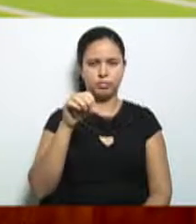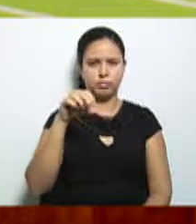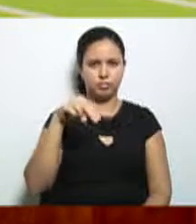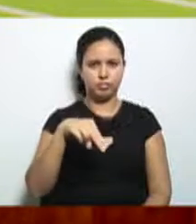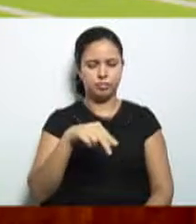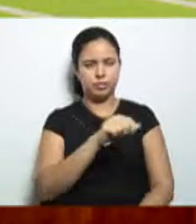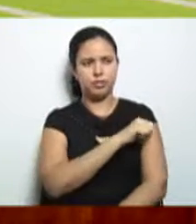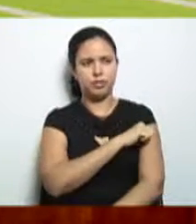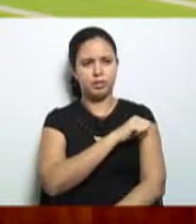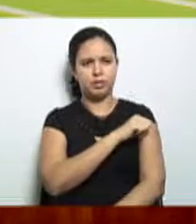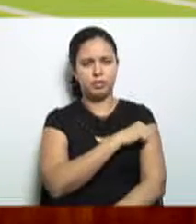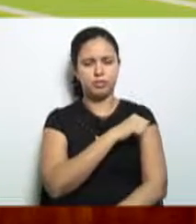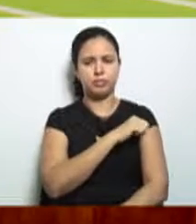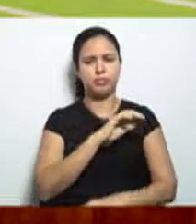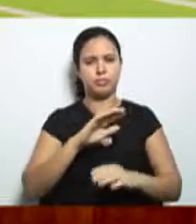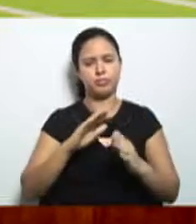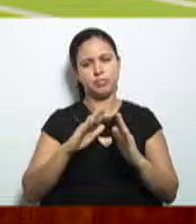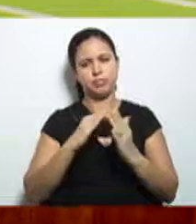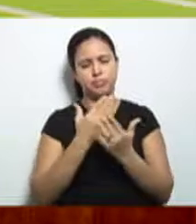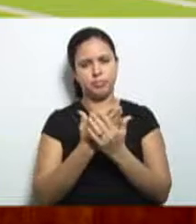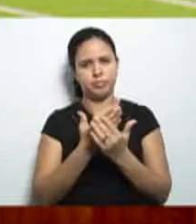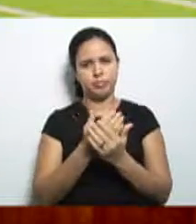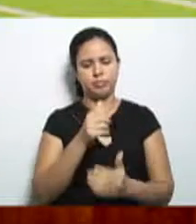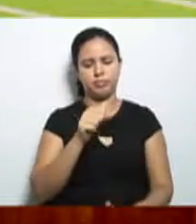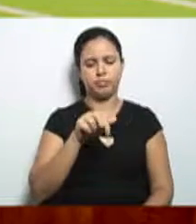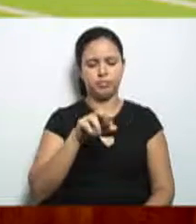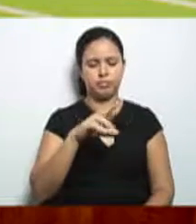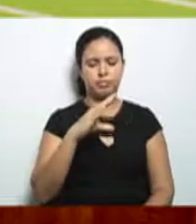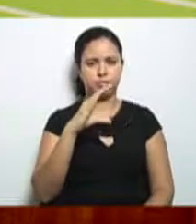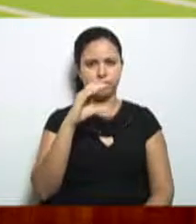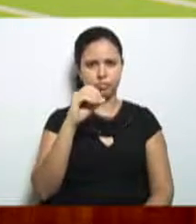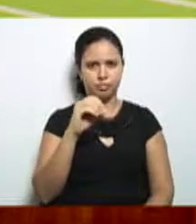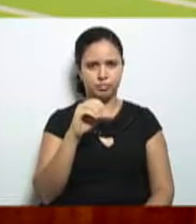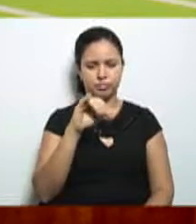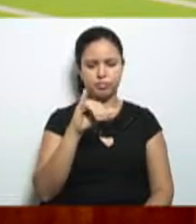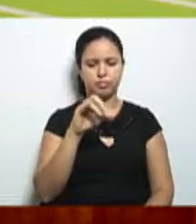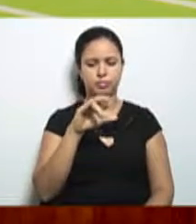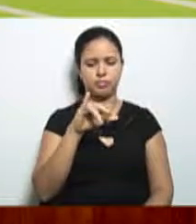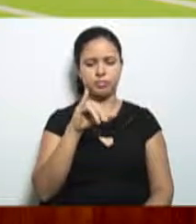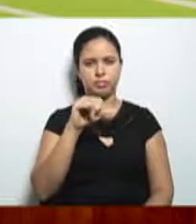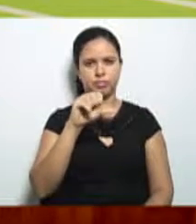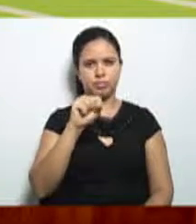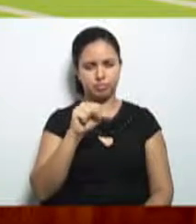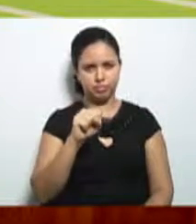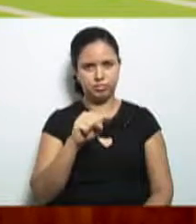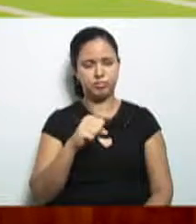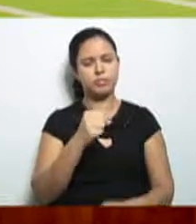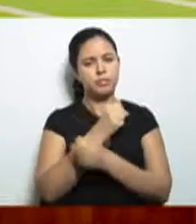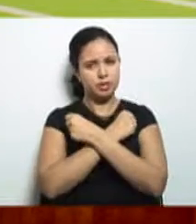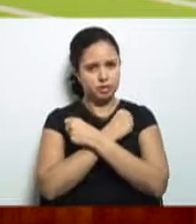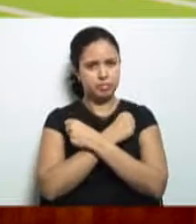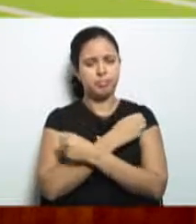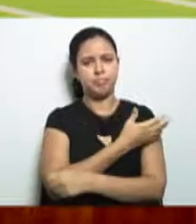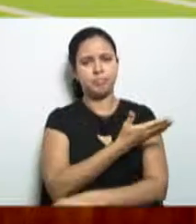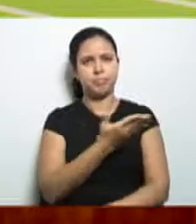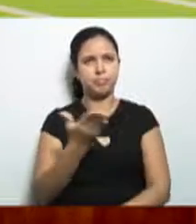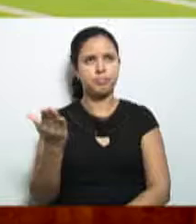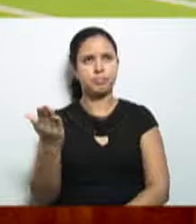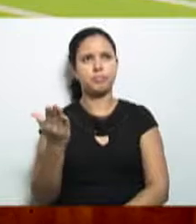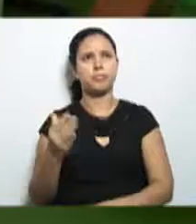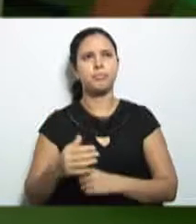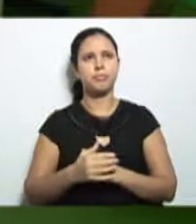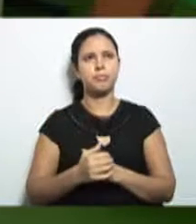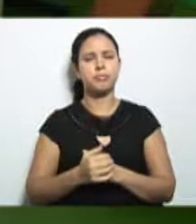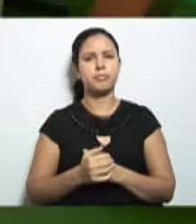da Escola Arco-Íris de Ariquemes, da professora Rosa. O nosso abraço para vocês que nos acompanham, que estão aí tentando